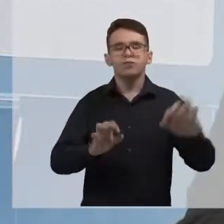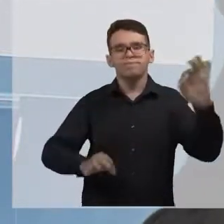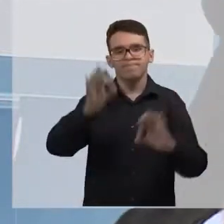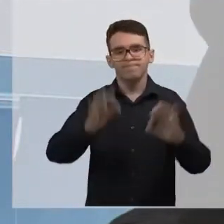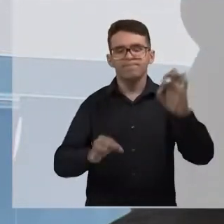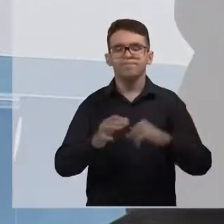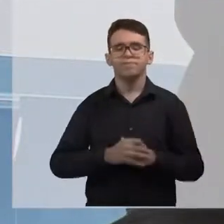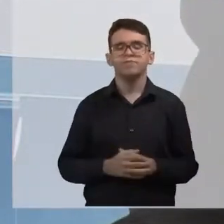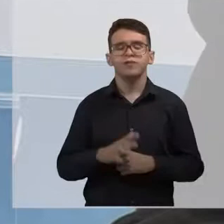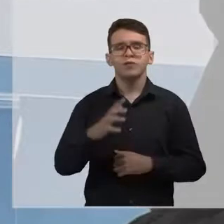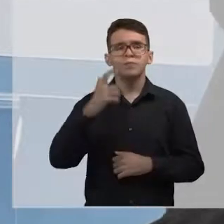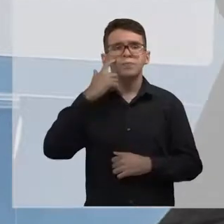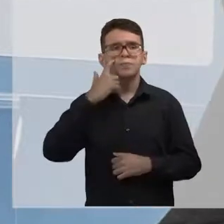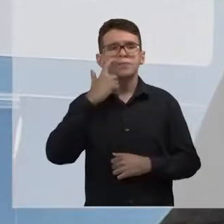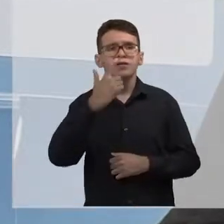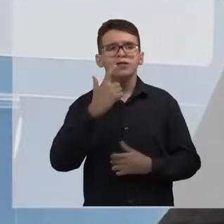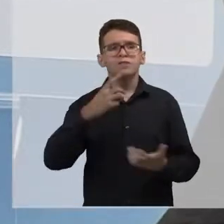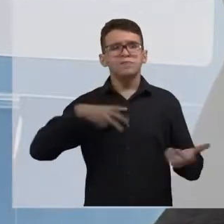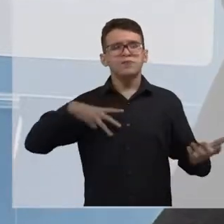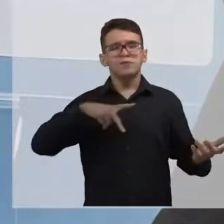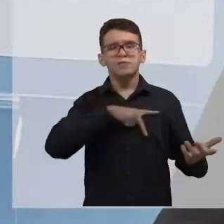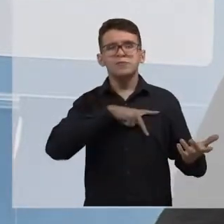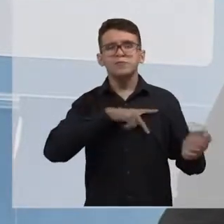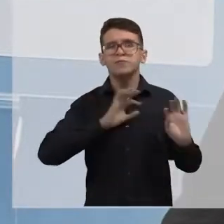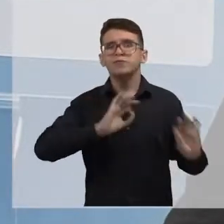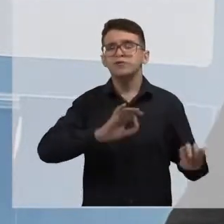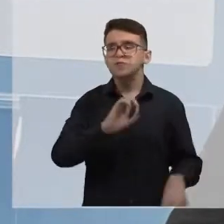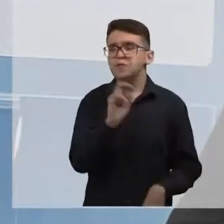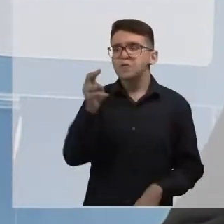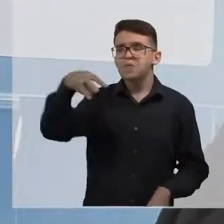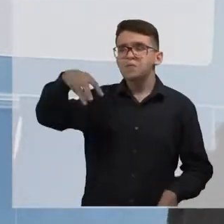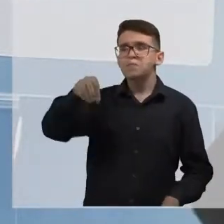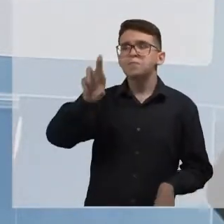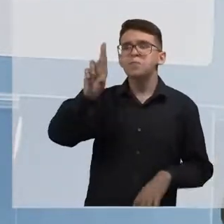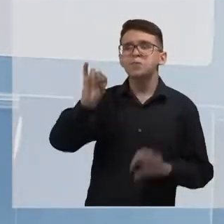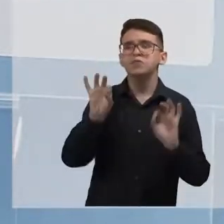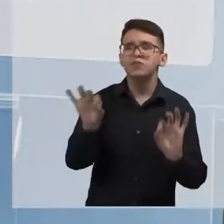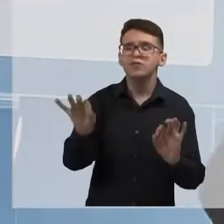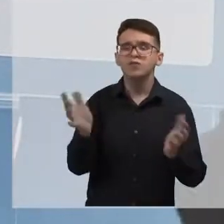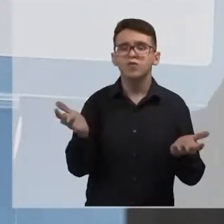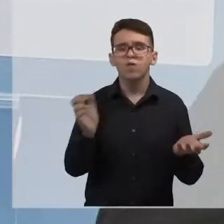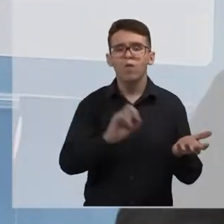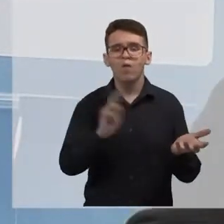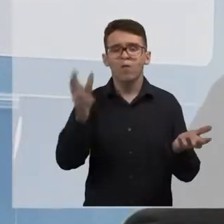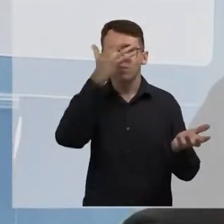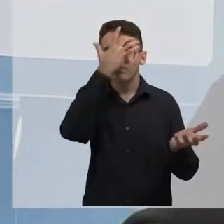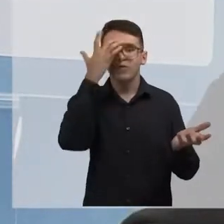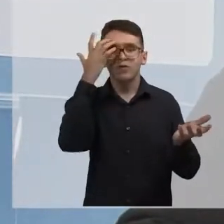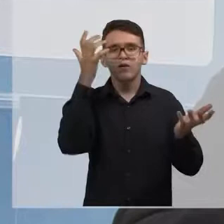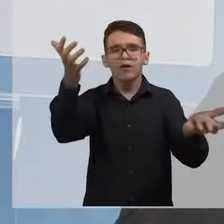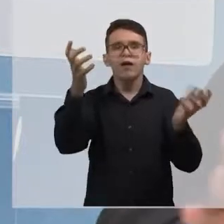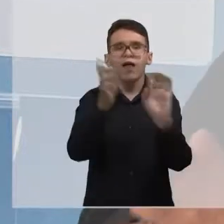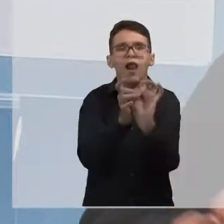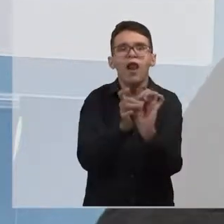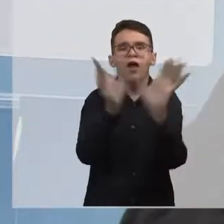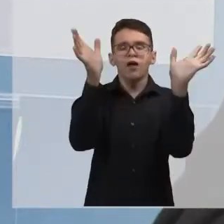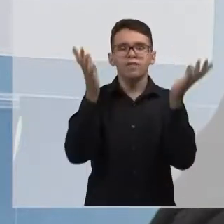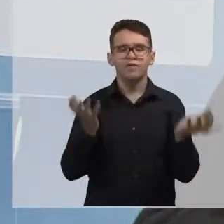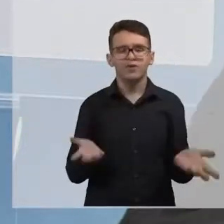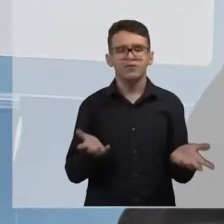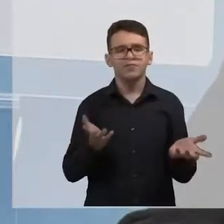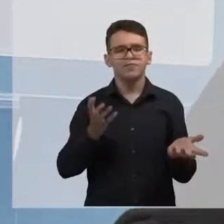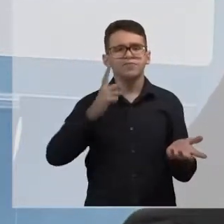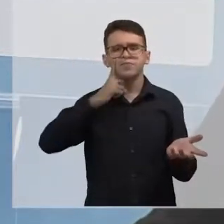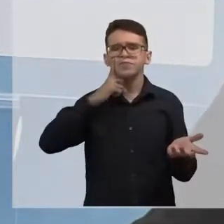acredita no Ministério Público, que quer prender todo mundo, ou no juiz Moro, que quer prender, ou nos que querem que soltem todo mundo, né? E tem uns aí que querem que